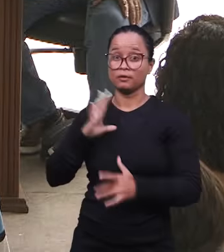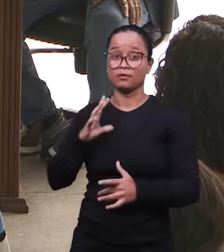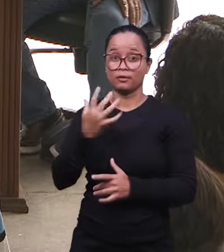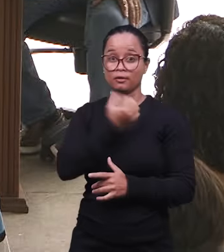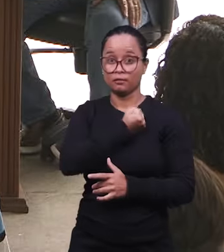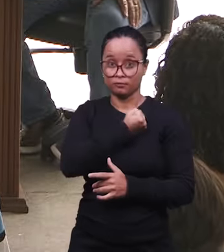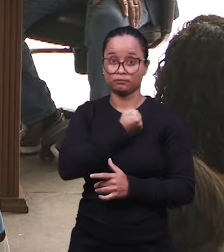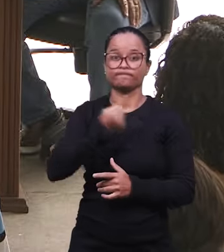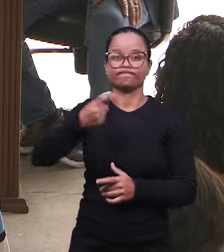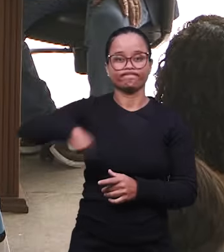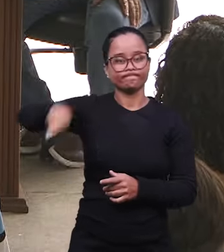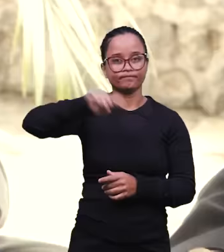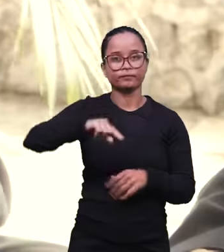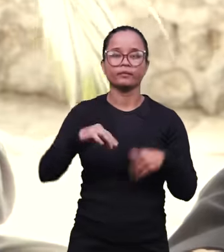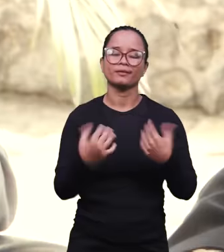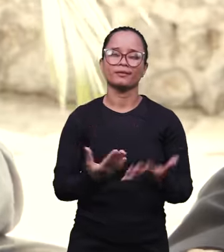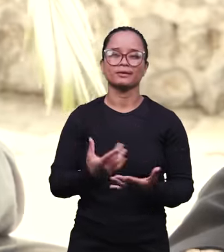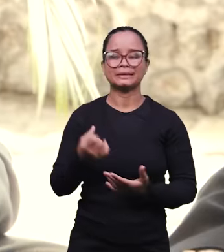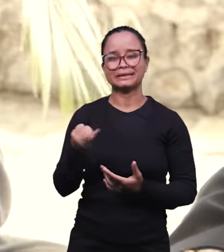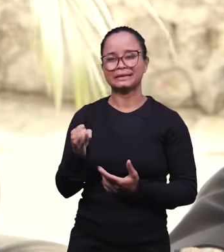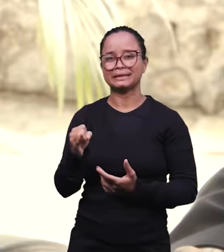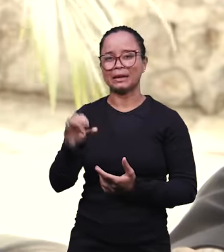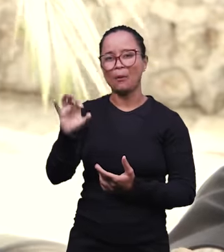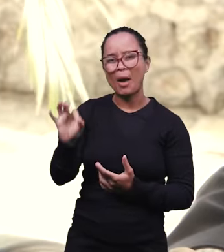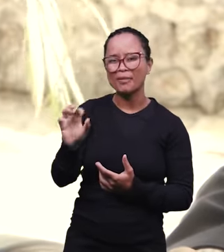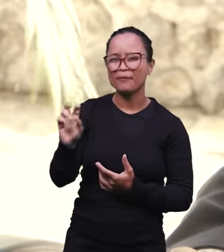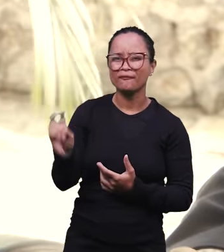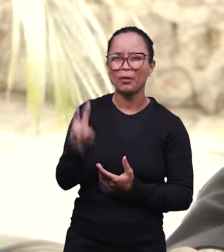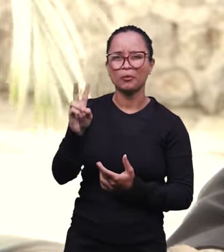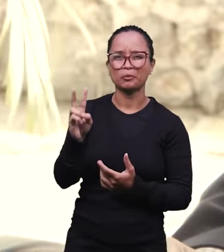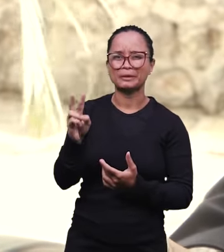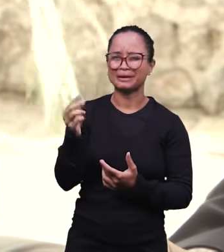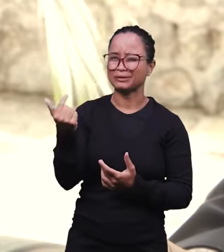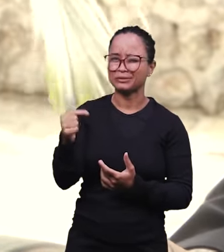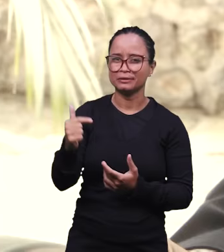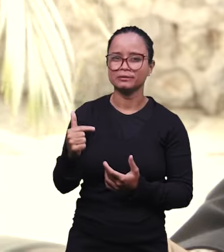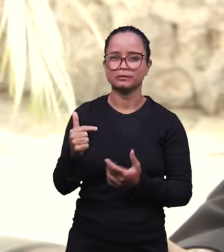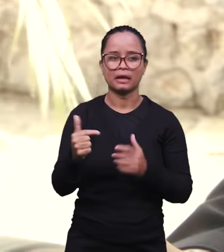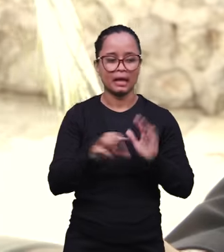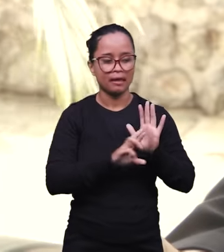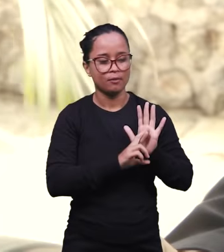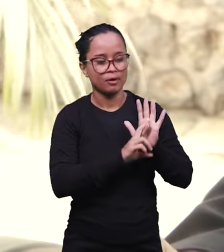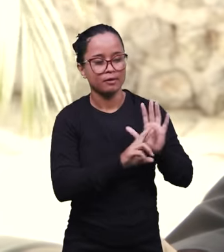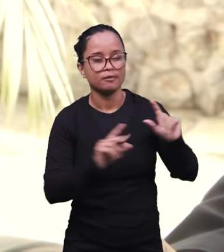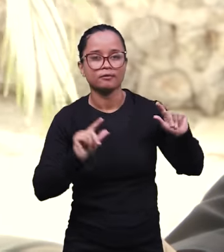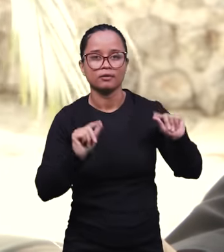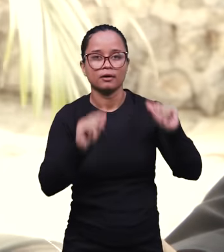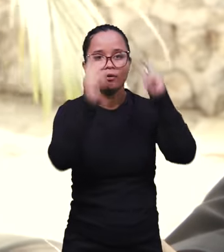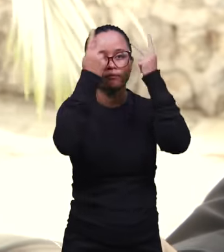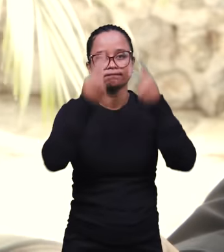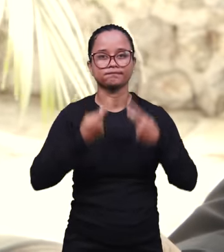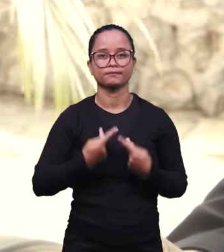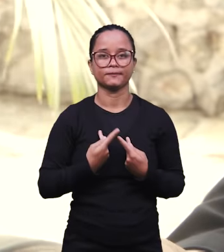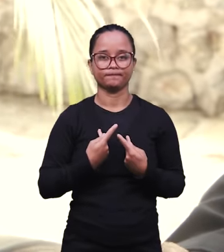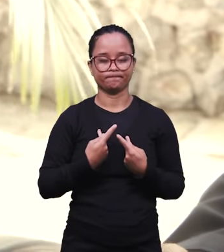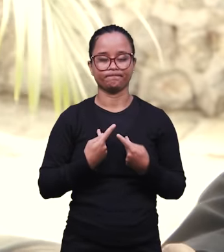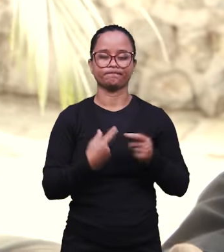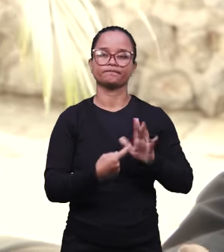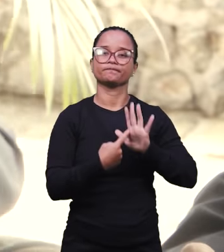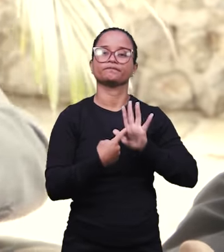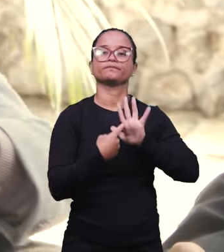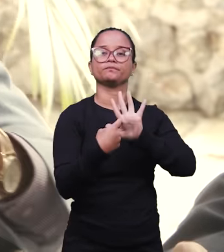E a moeda sem valor está representando o homem, para mostrar o